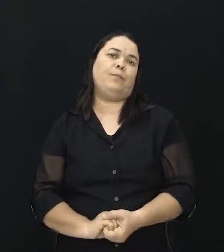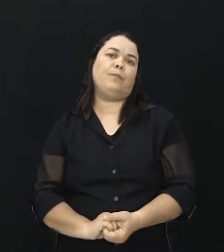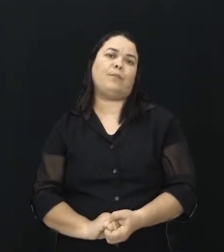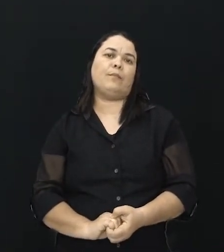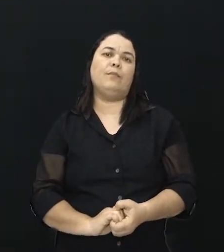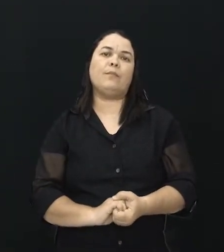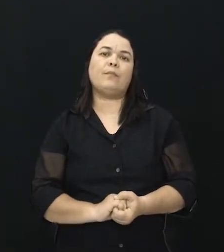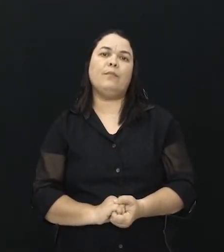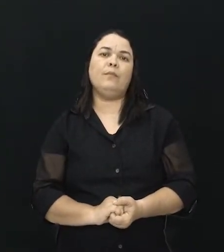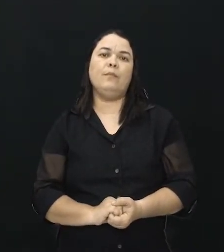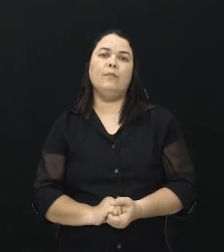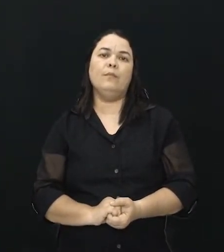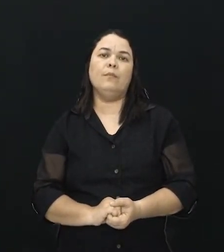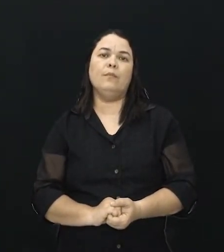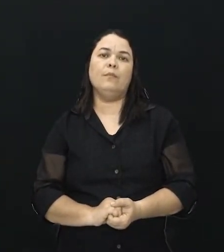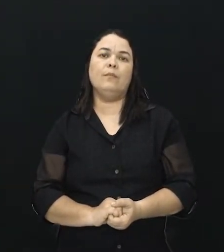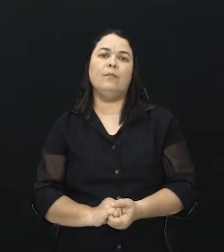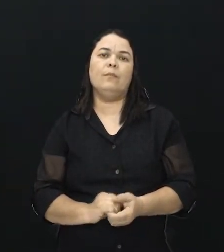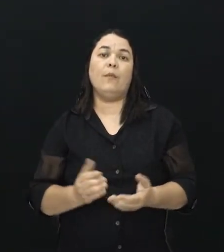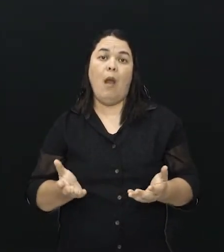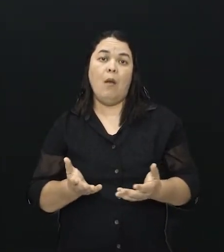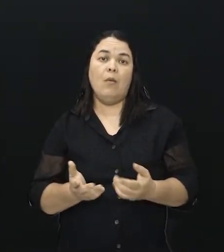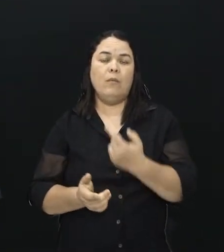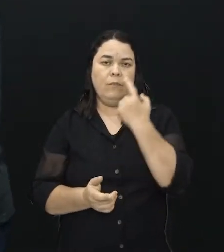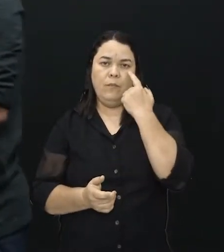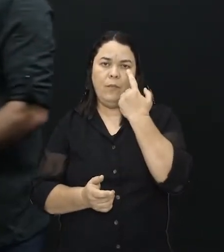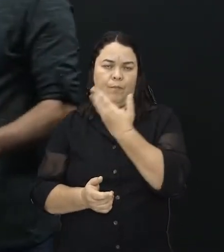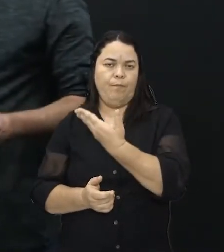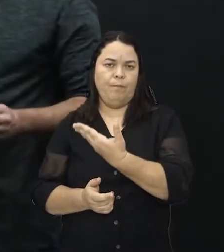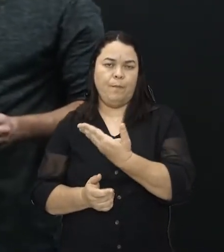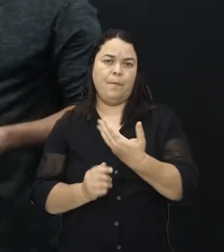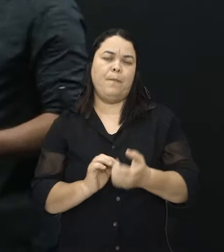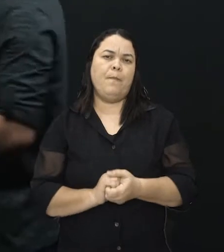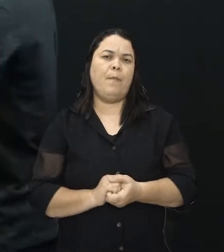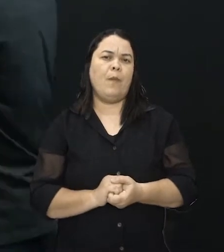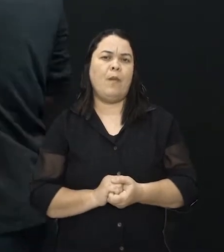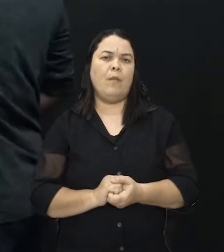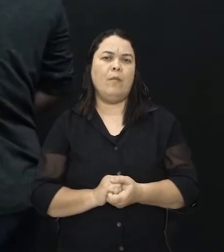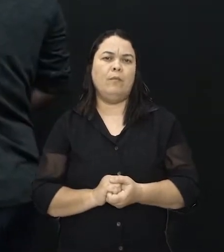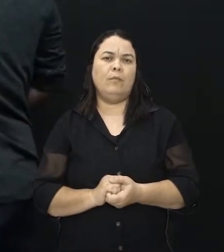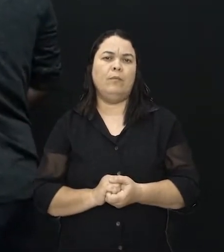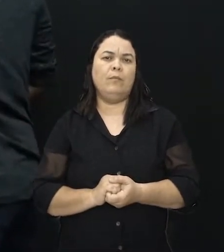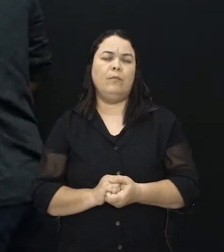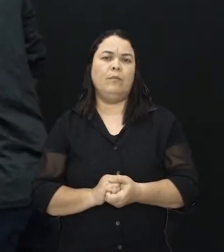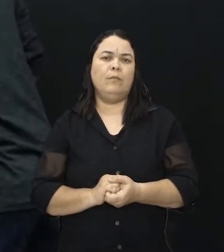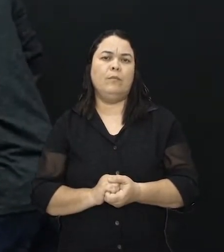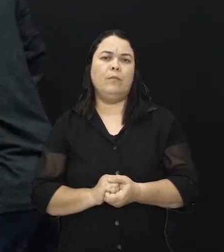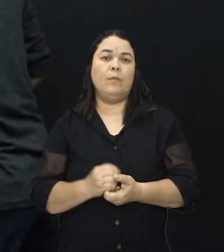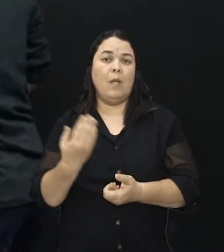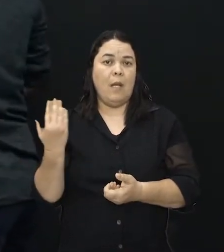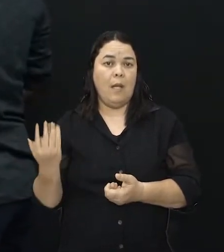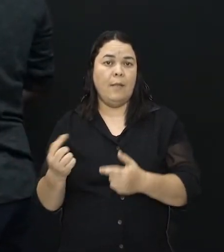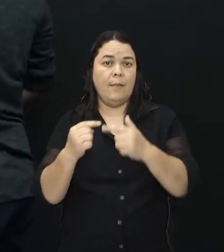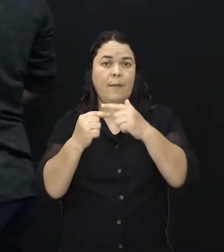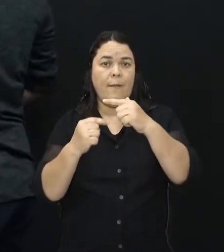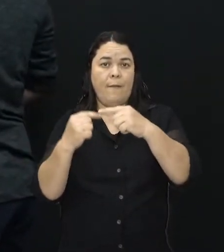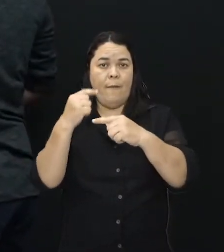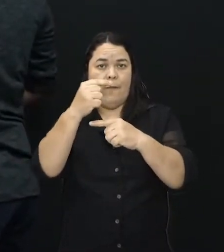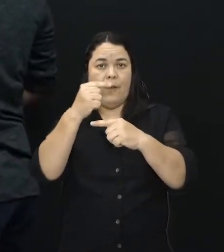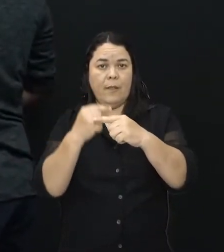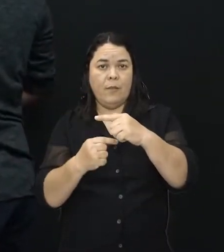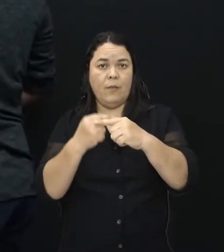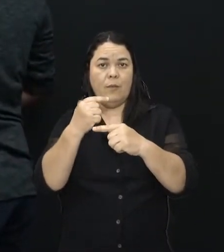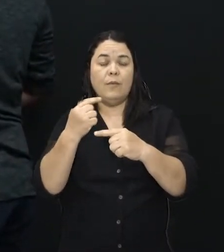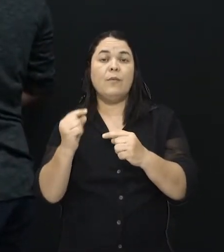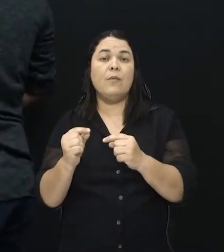trabalhar especificamente sobre essas frações aqui. Por quê? Porque essas frações eu vou